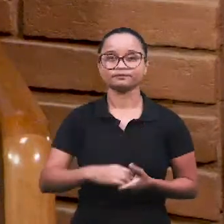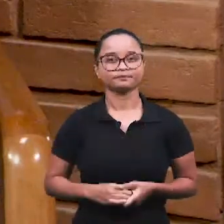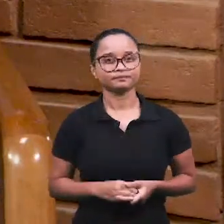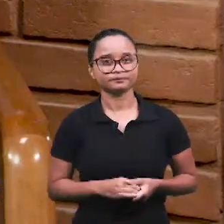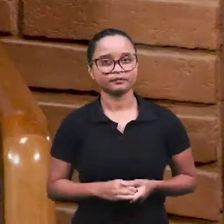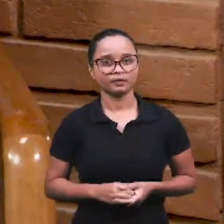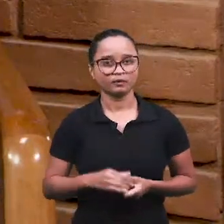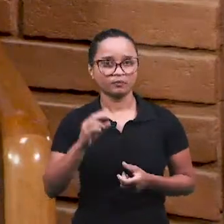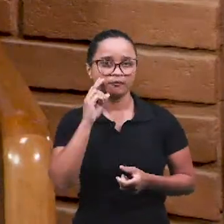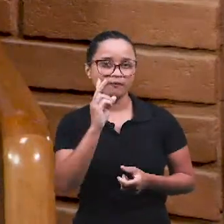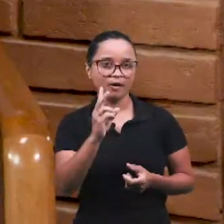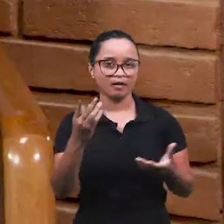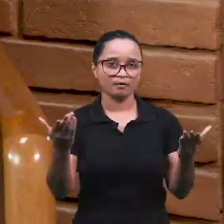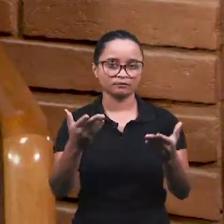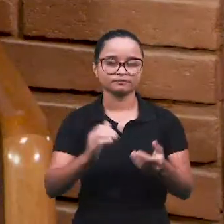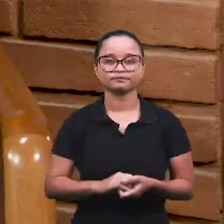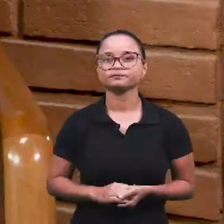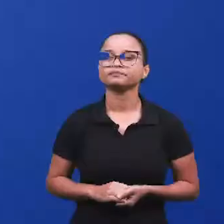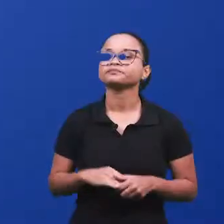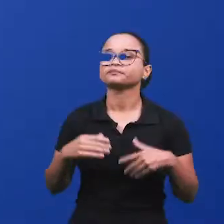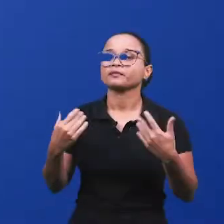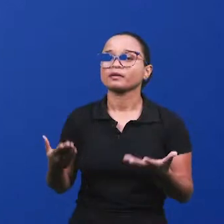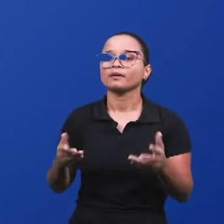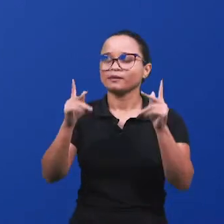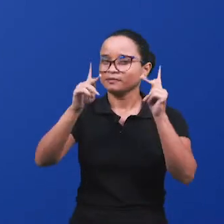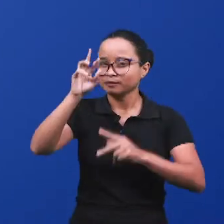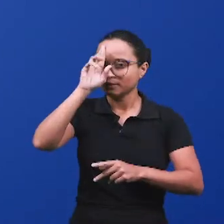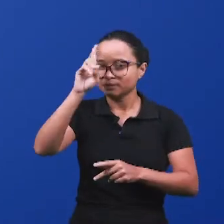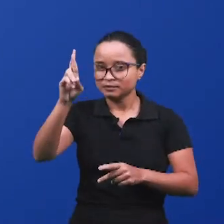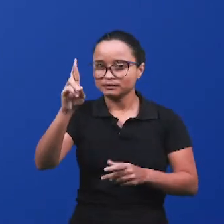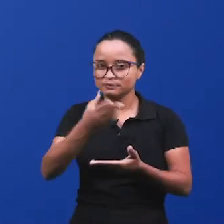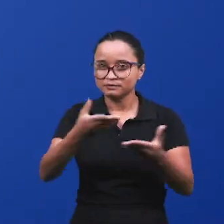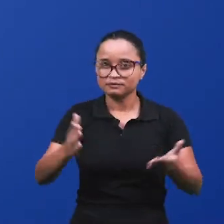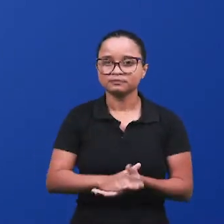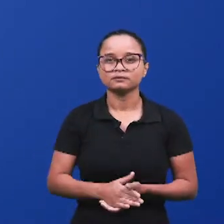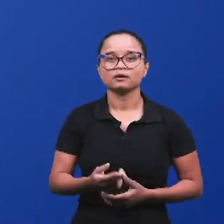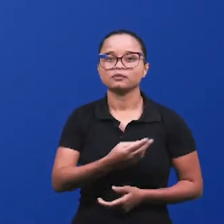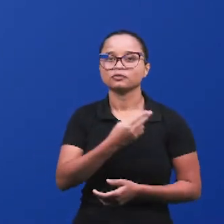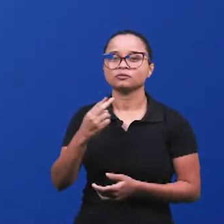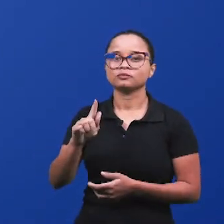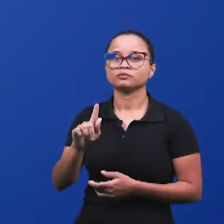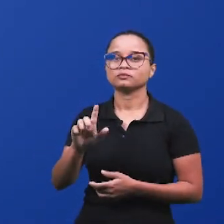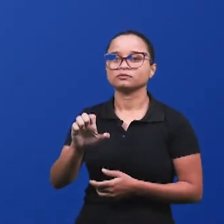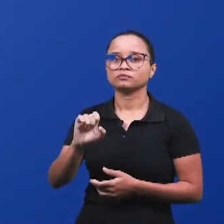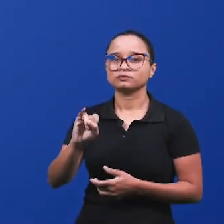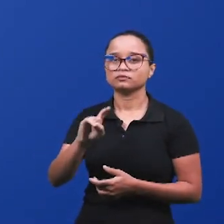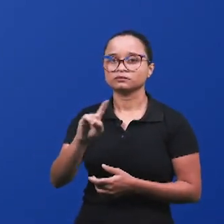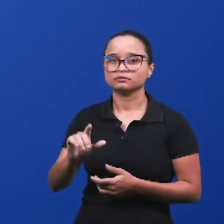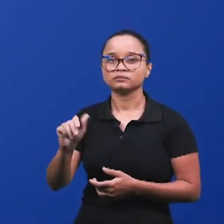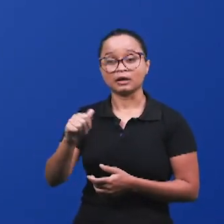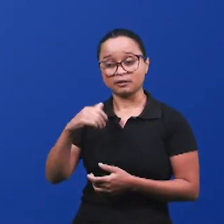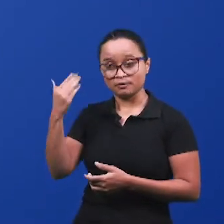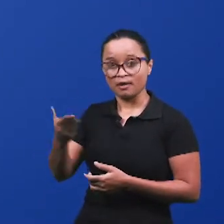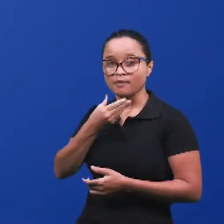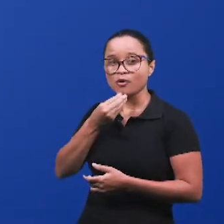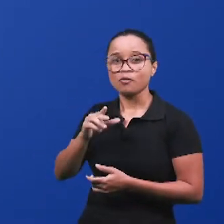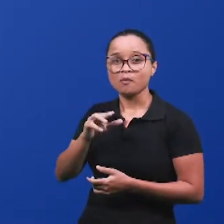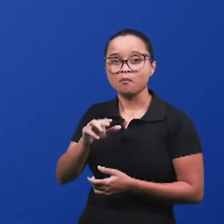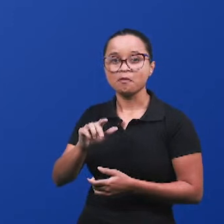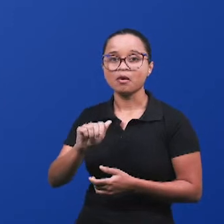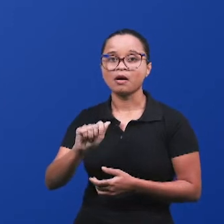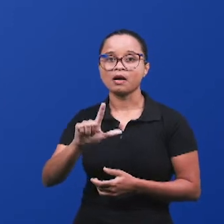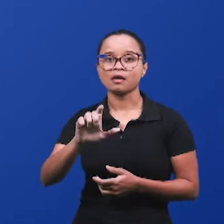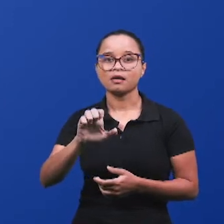Seguro. Vamos ouvir então os nossos irmãos. Pai, Senhor, irmãos, meu nome é Geisa Alexia, esse é meu irmão